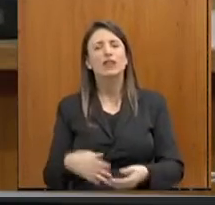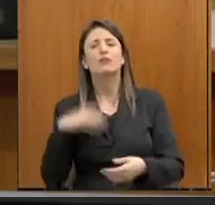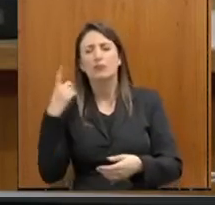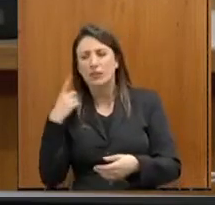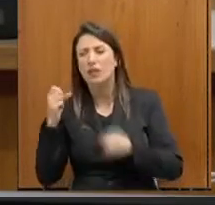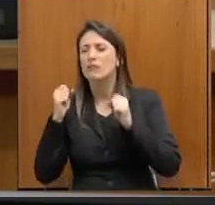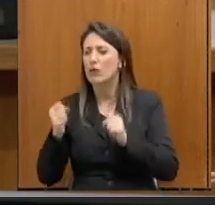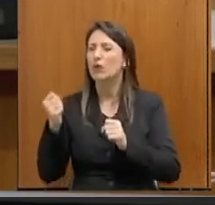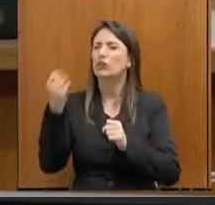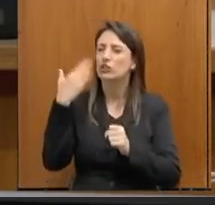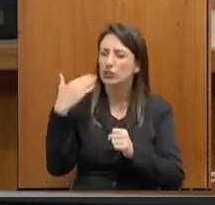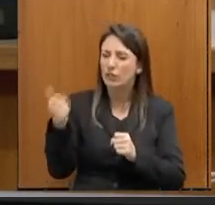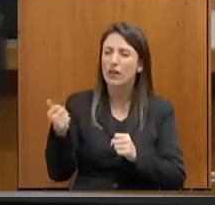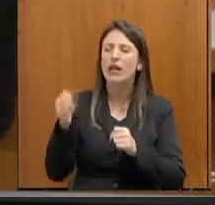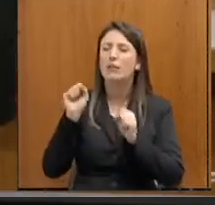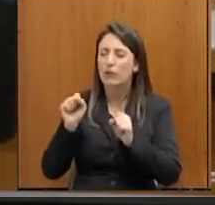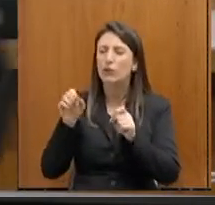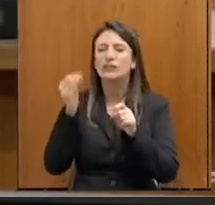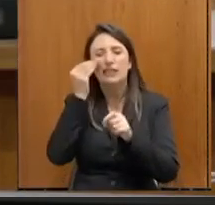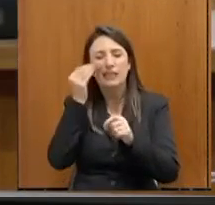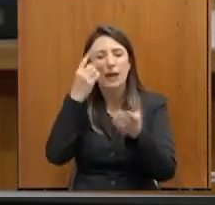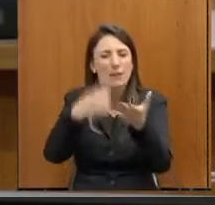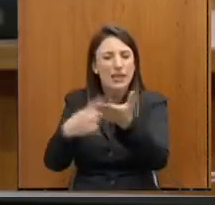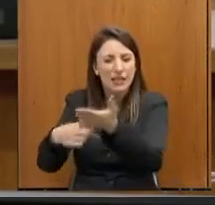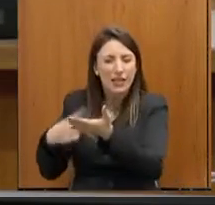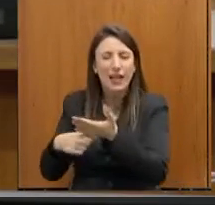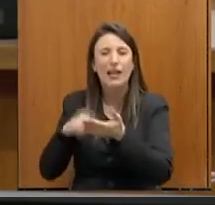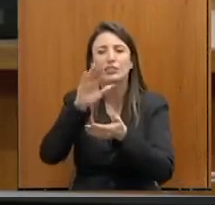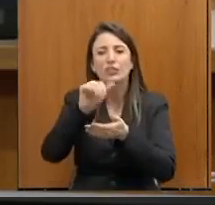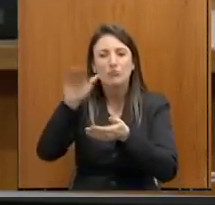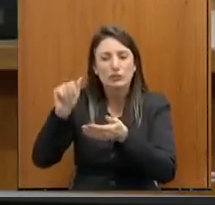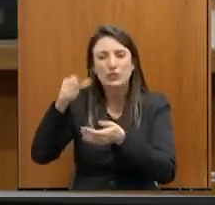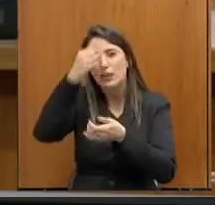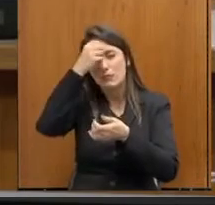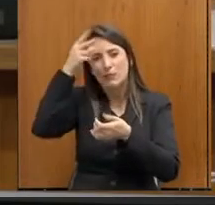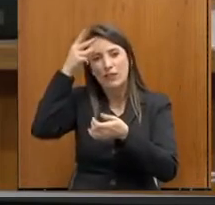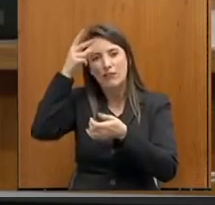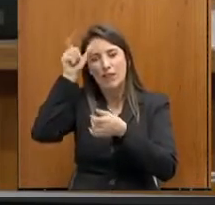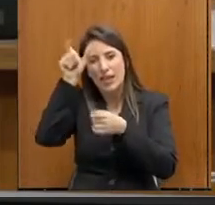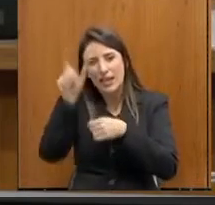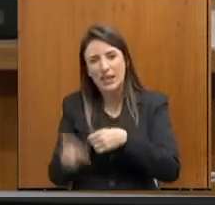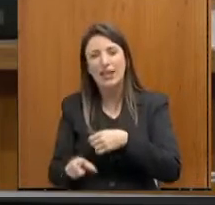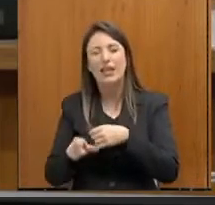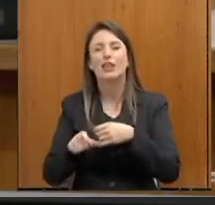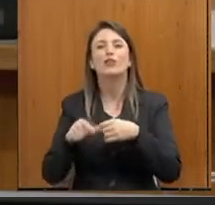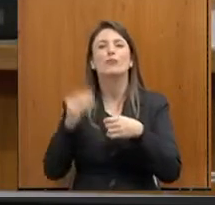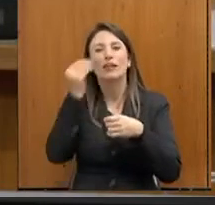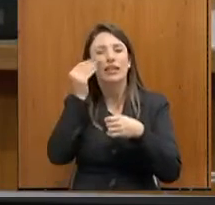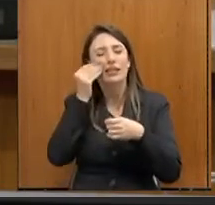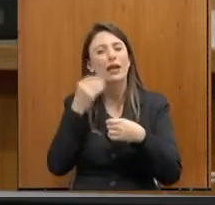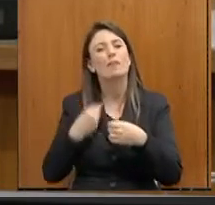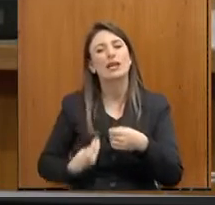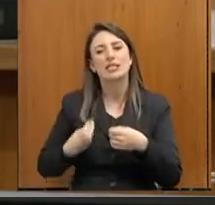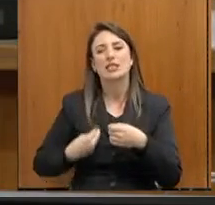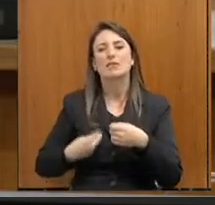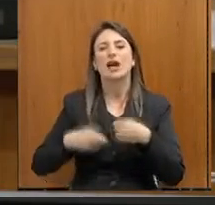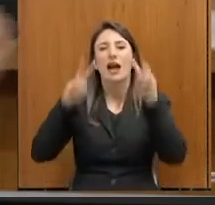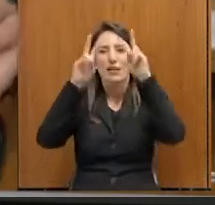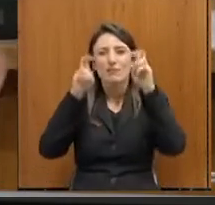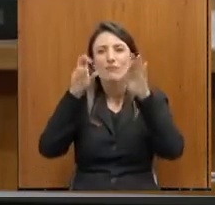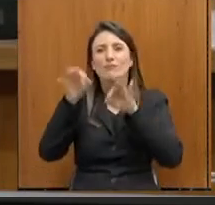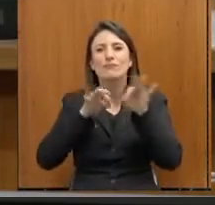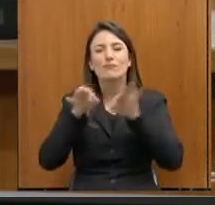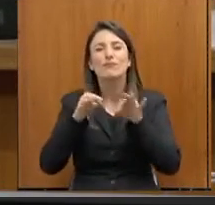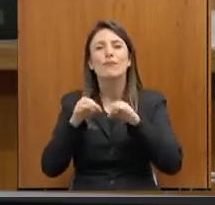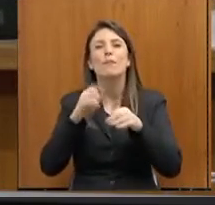reuniões coletivas com seus prefeitos para adesão ao Minas livre para crescer que eu tenho certeza que é uma agenda